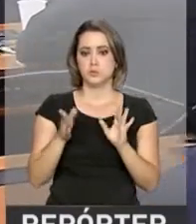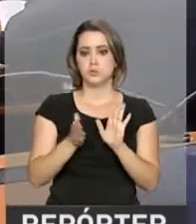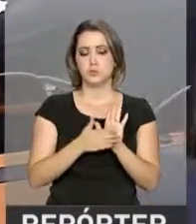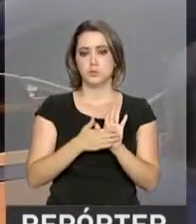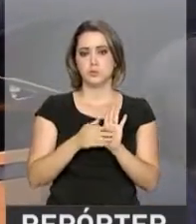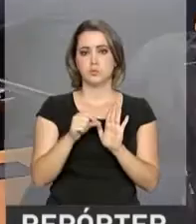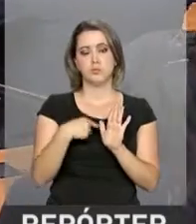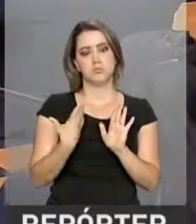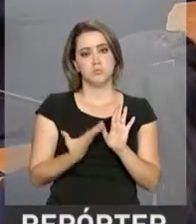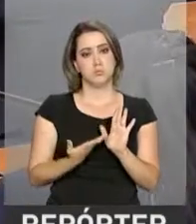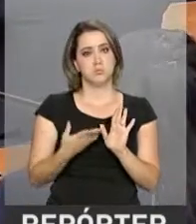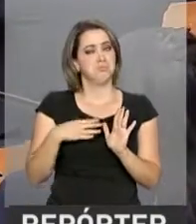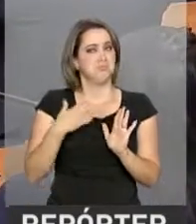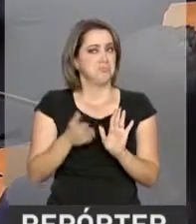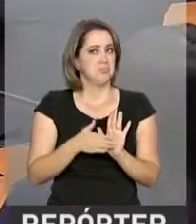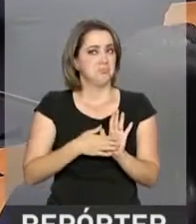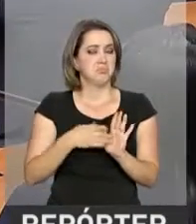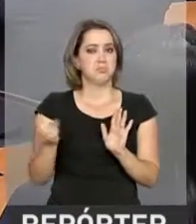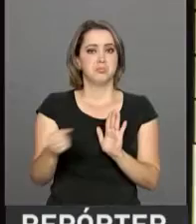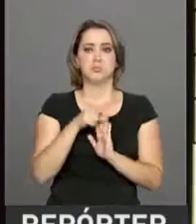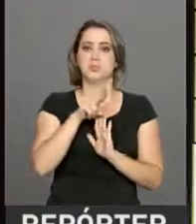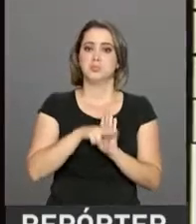propondo a